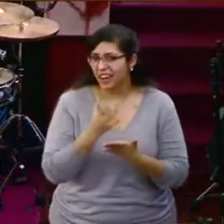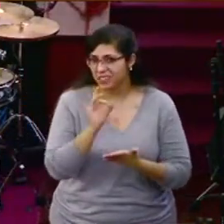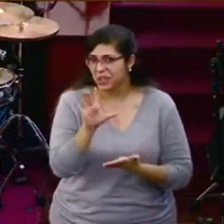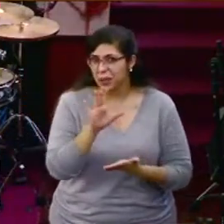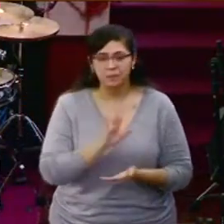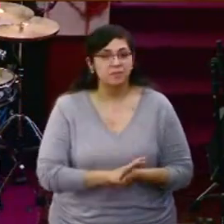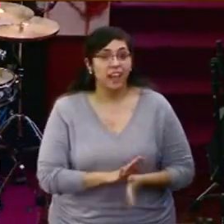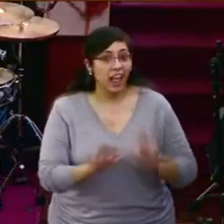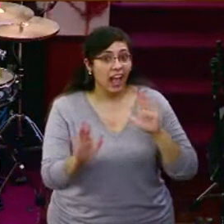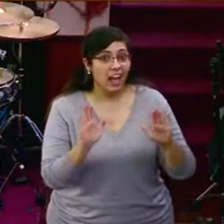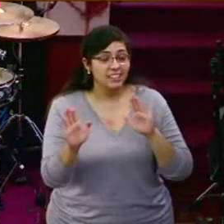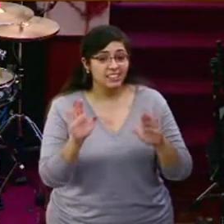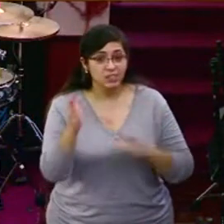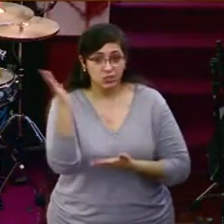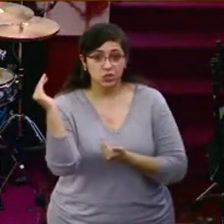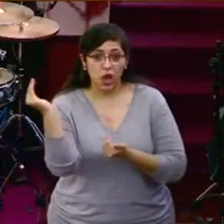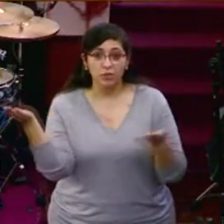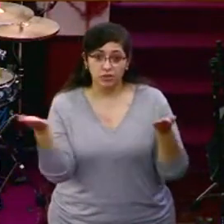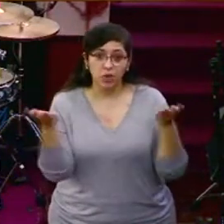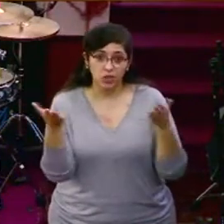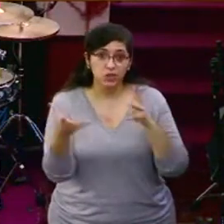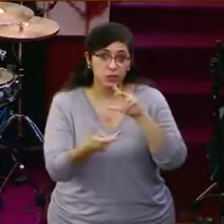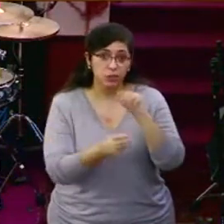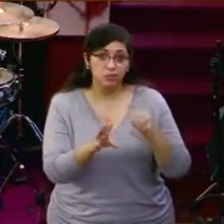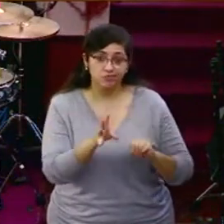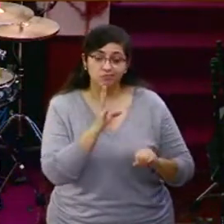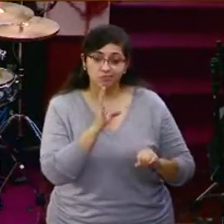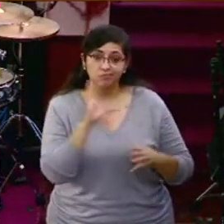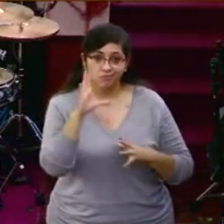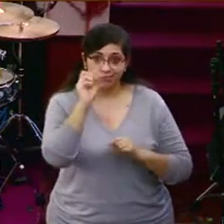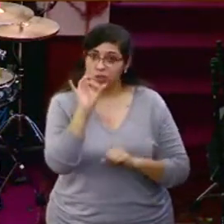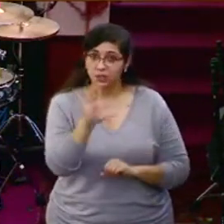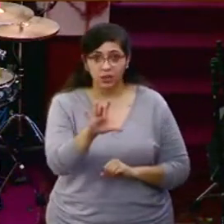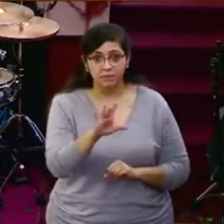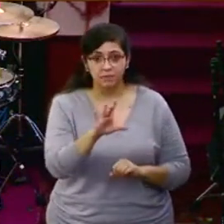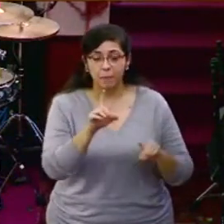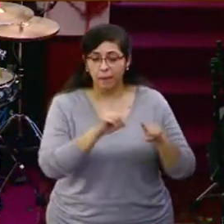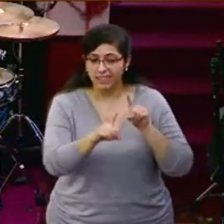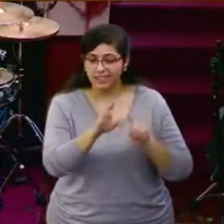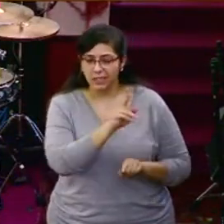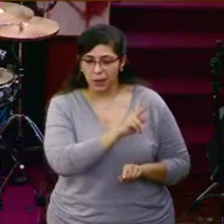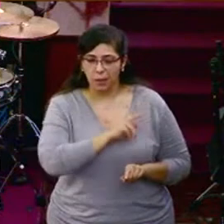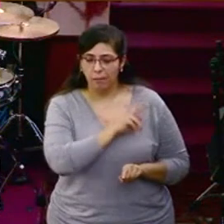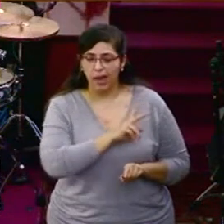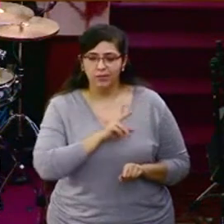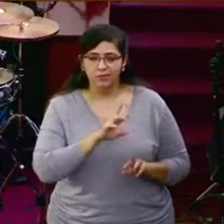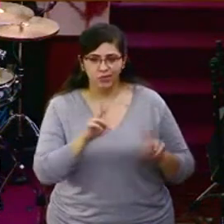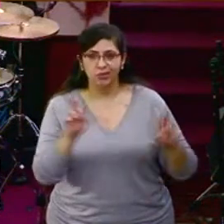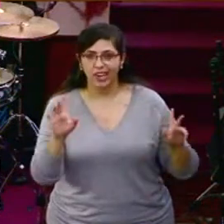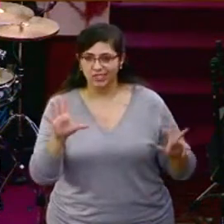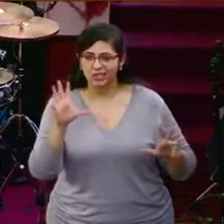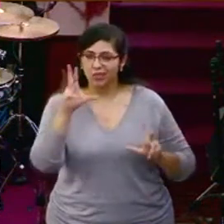nossos jovens estão aprendendo sobre força mas paulo mostram aprendizado sobre força tenho a impressão